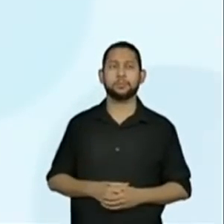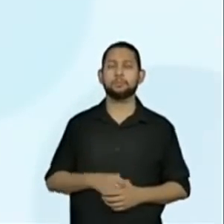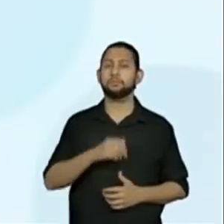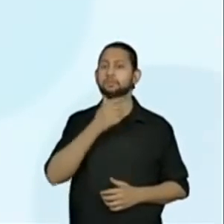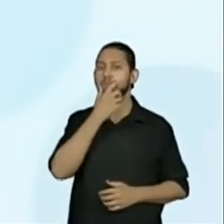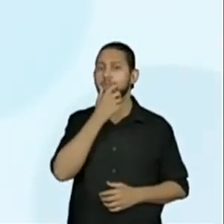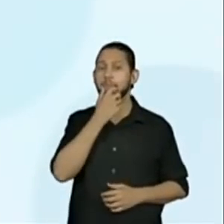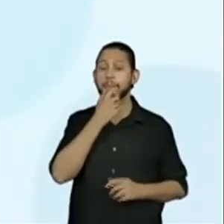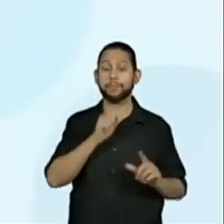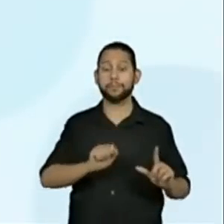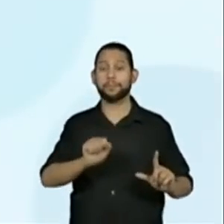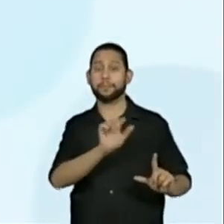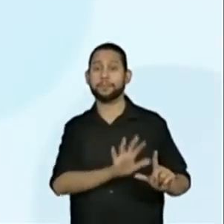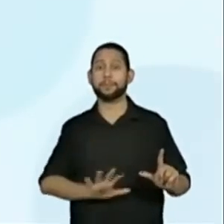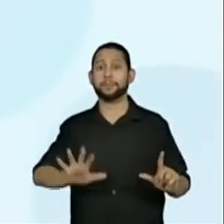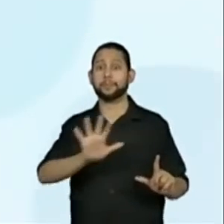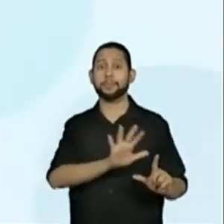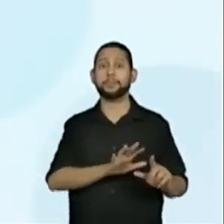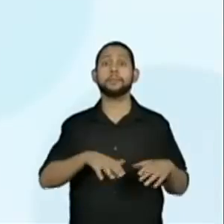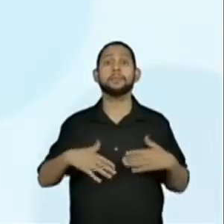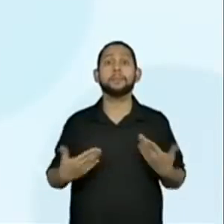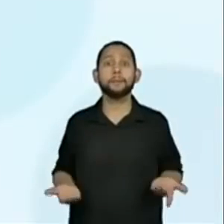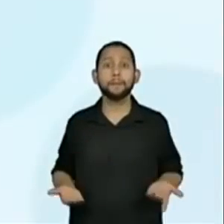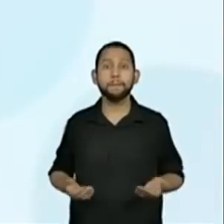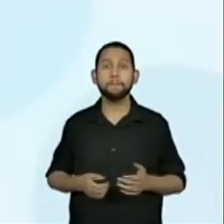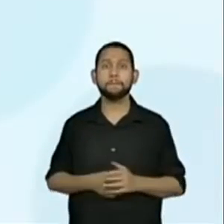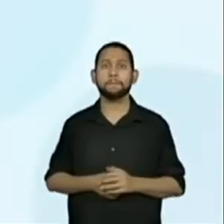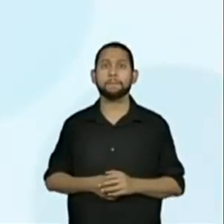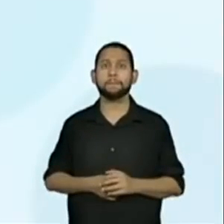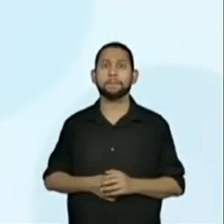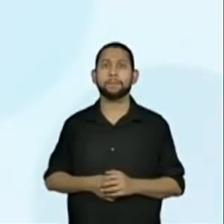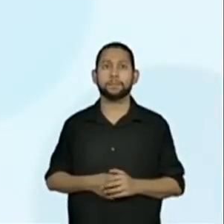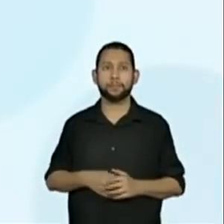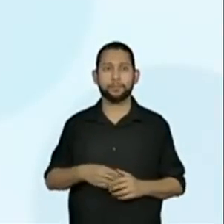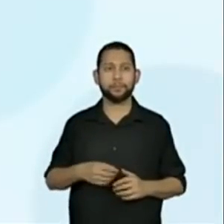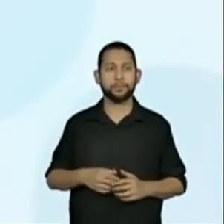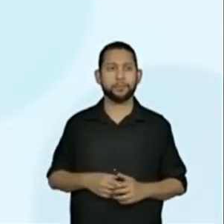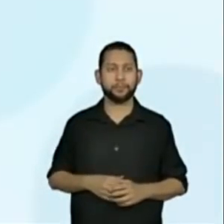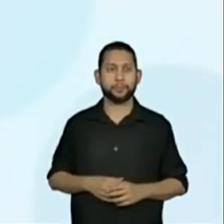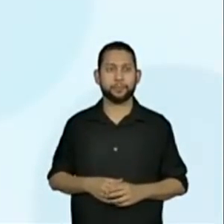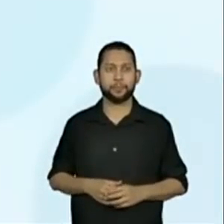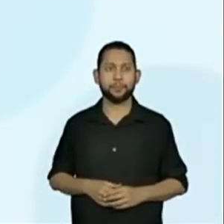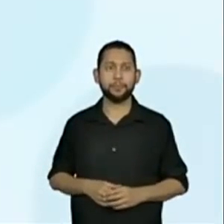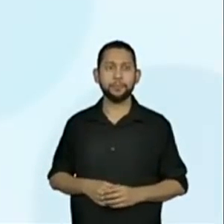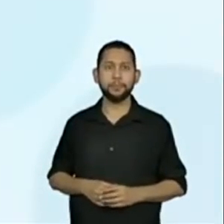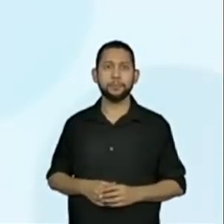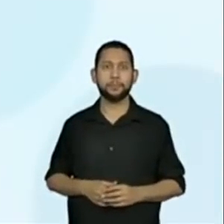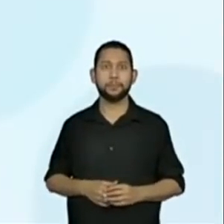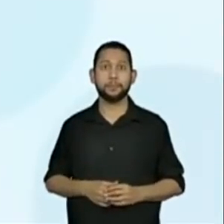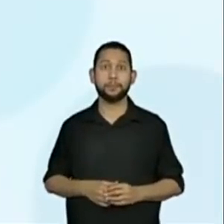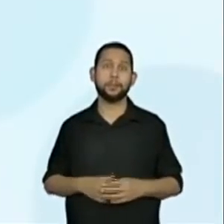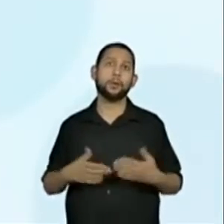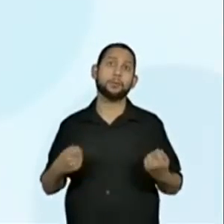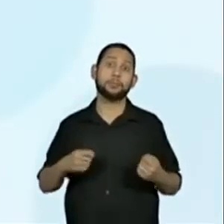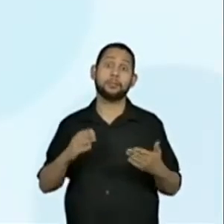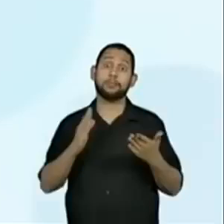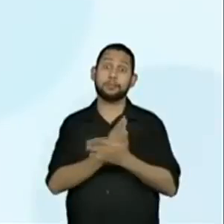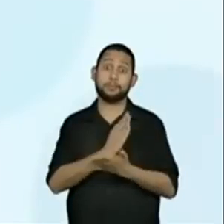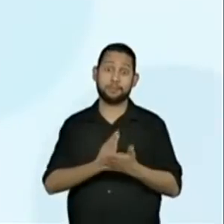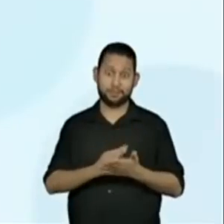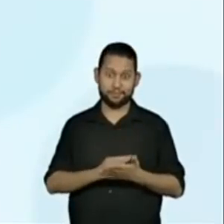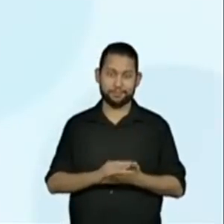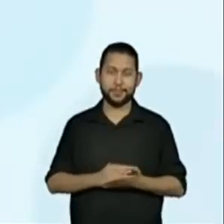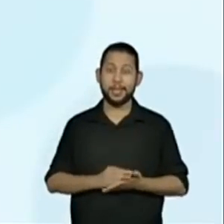e a minha área vamos então organizar assim